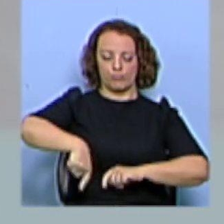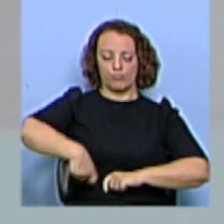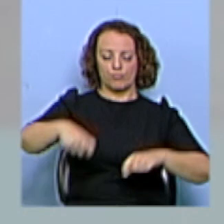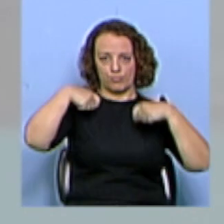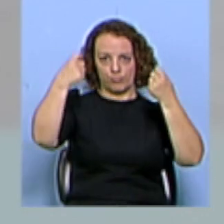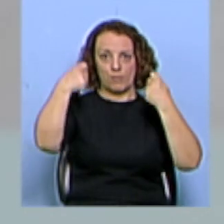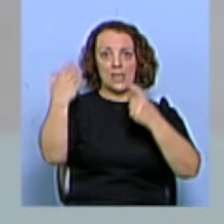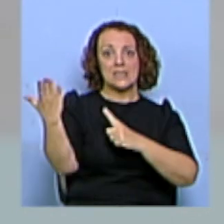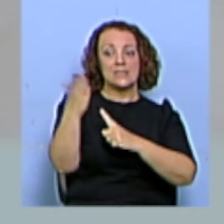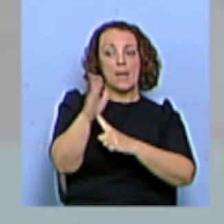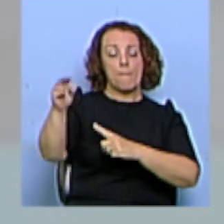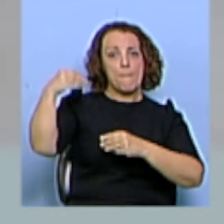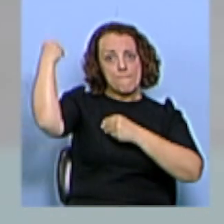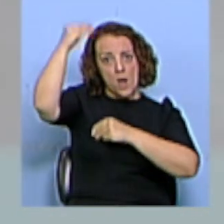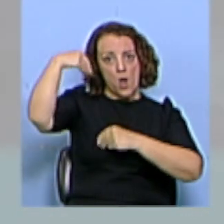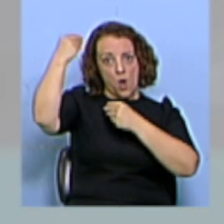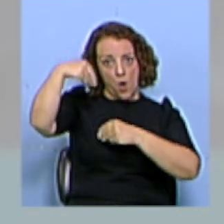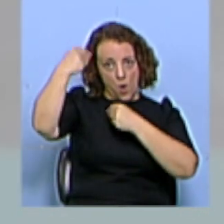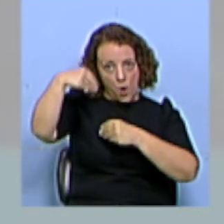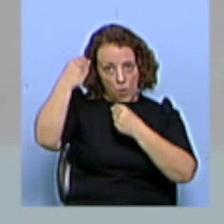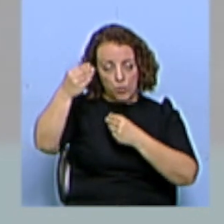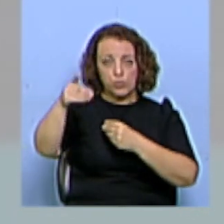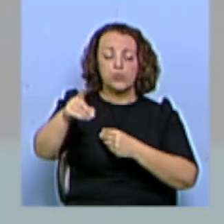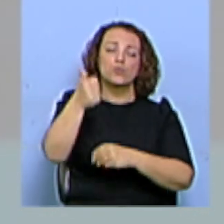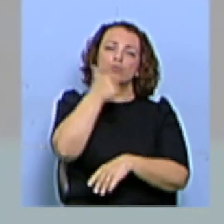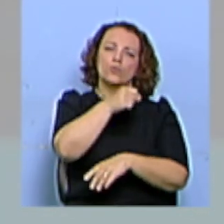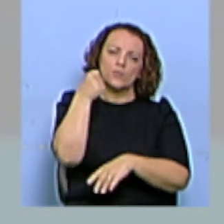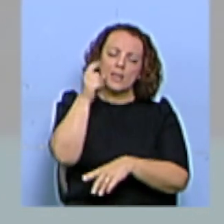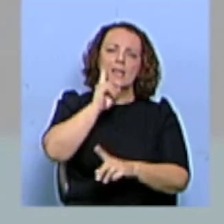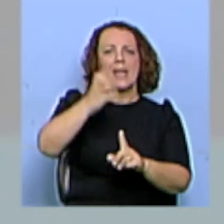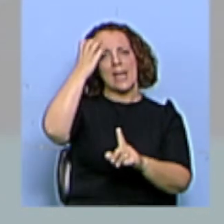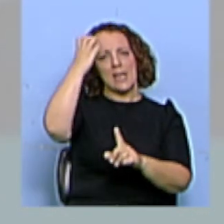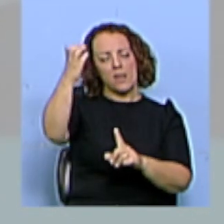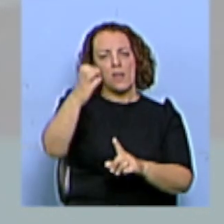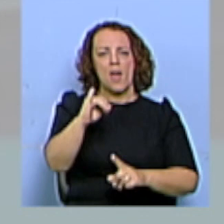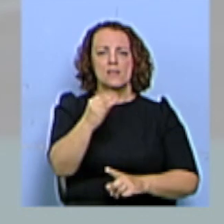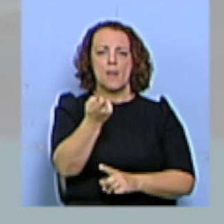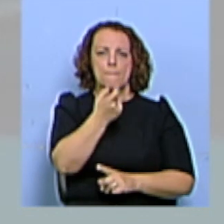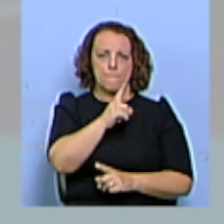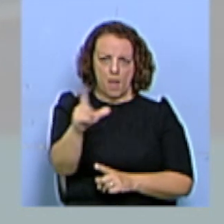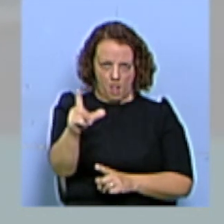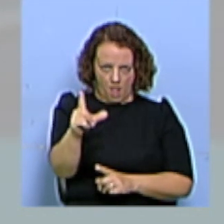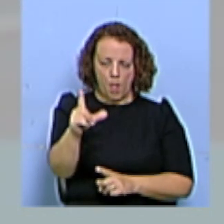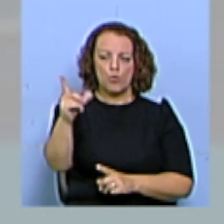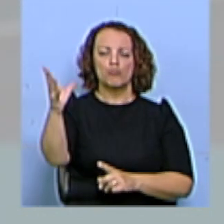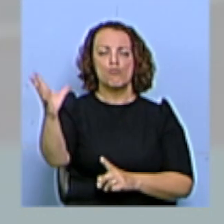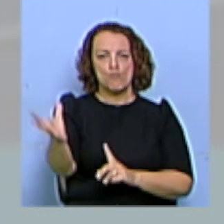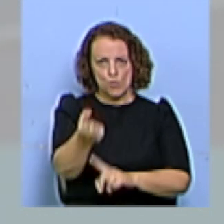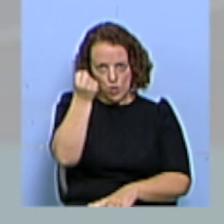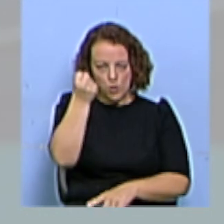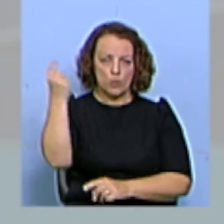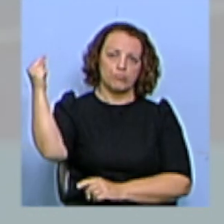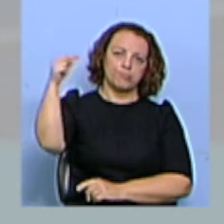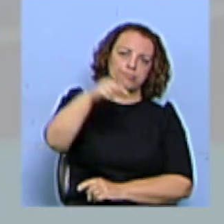de Marrocos. Missionários em Marrocos foram martirizados e que a Rainha Santa Isabel conseguiu obter os restos mortais para trazer